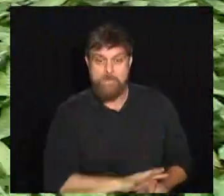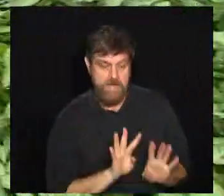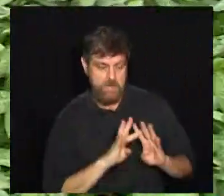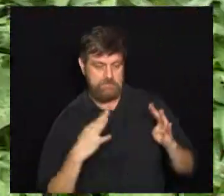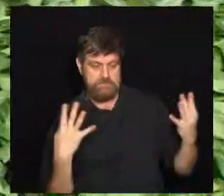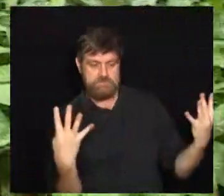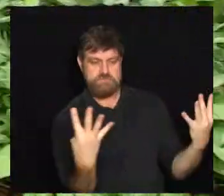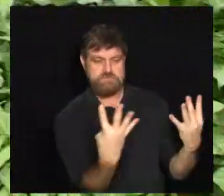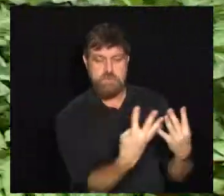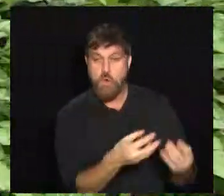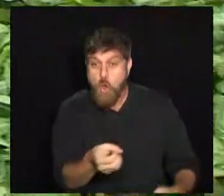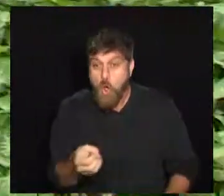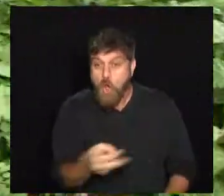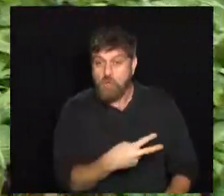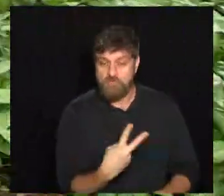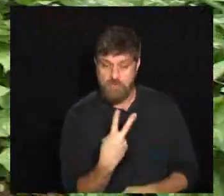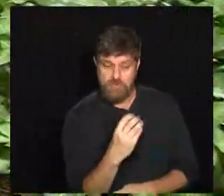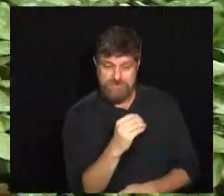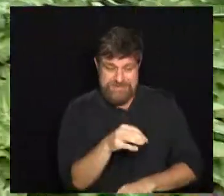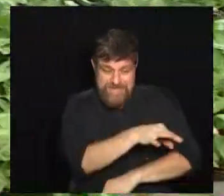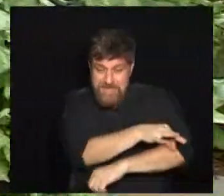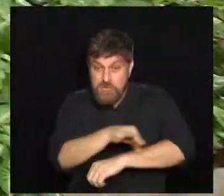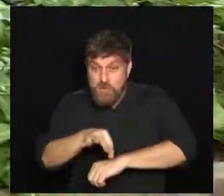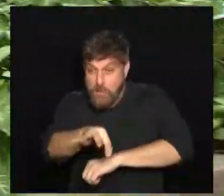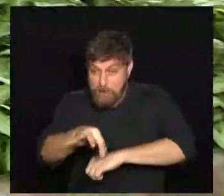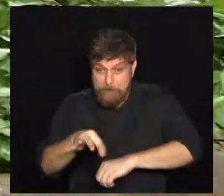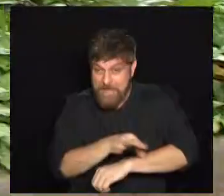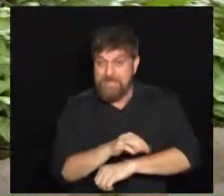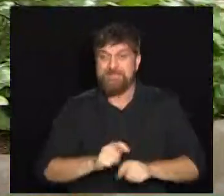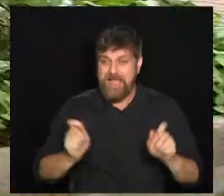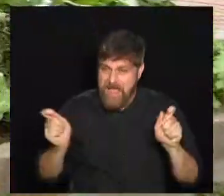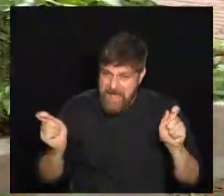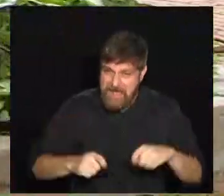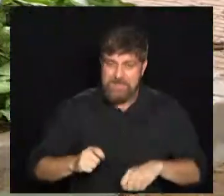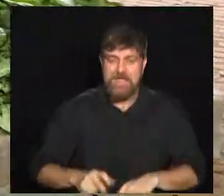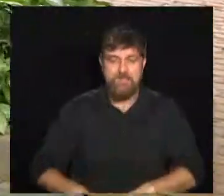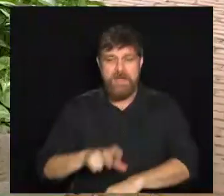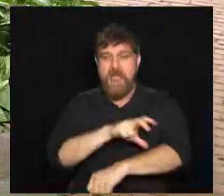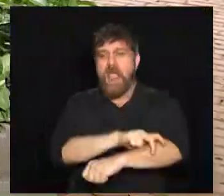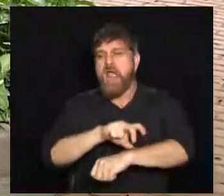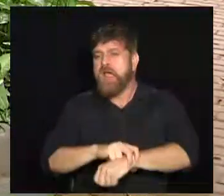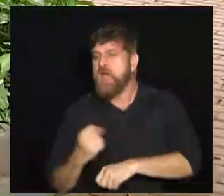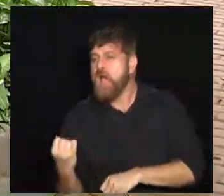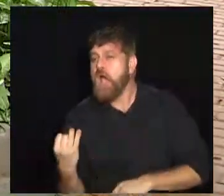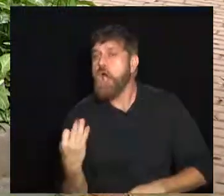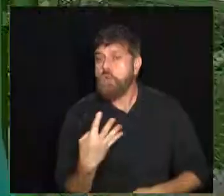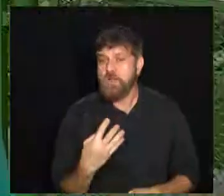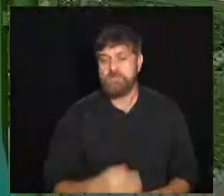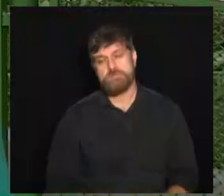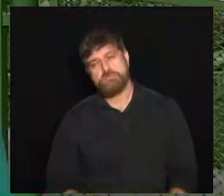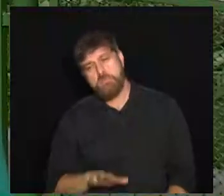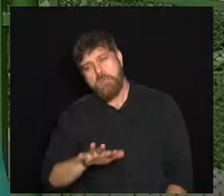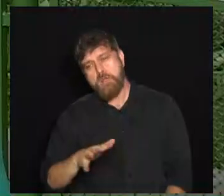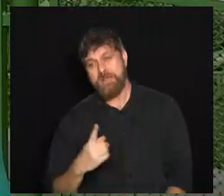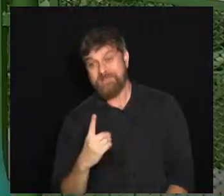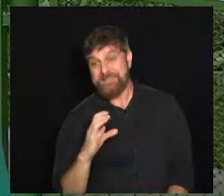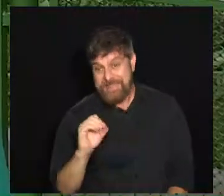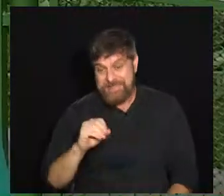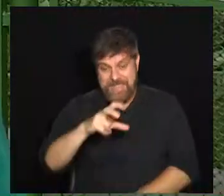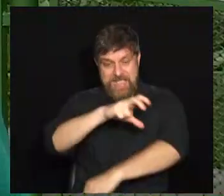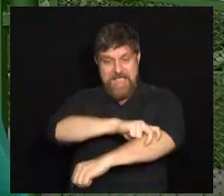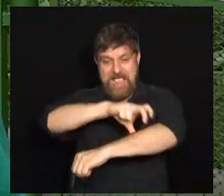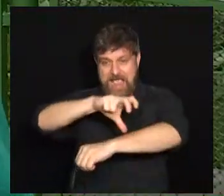menos 200 metros quadrados, que é suficiente para nós abrigarmos, alojarmos cerca de 10